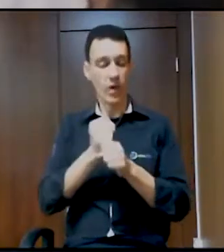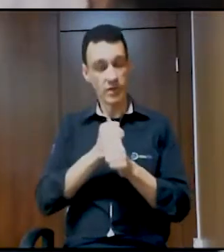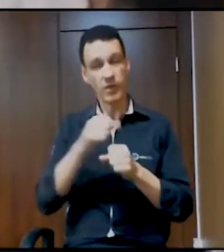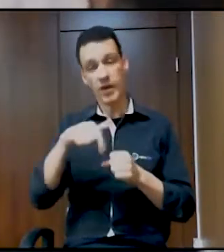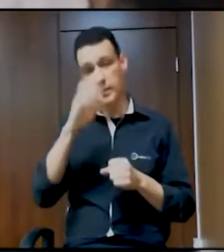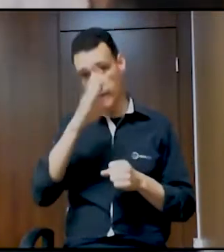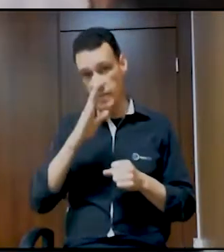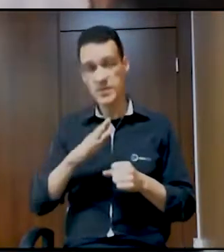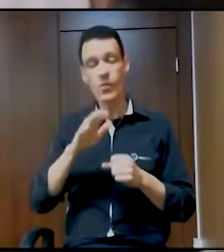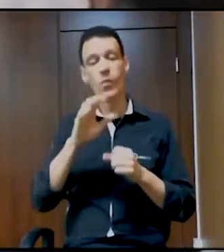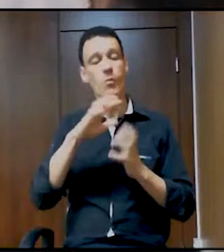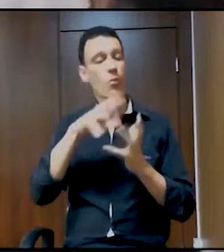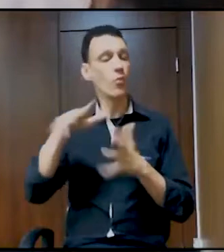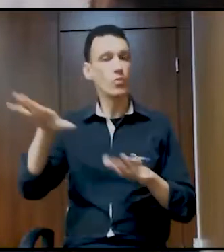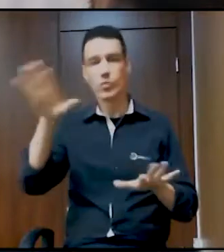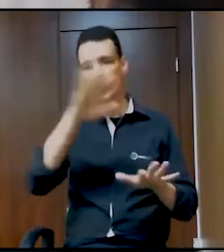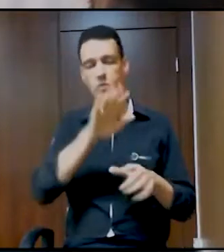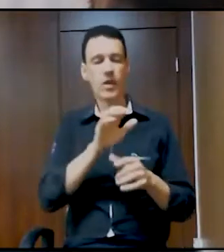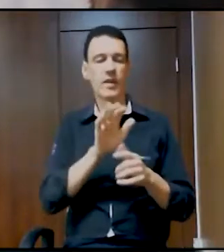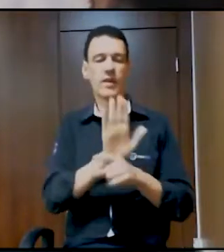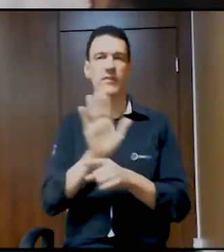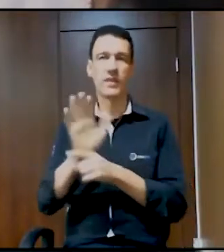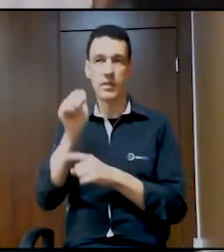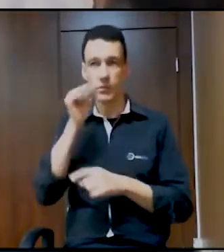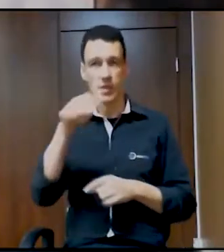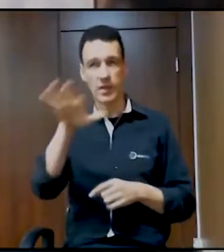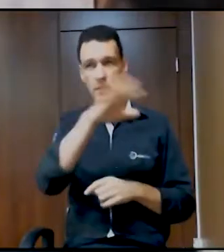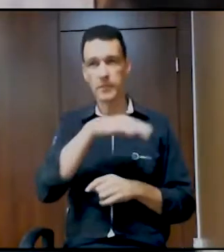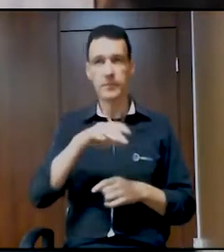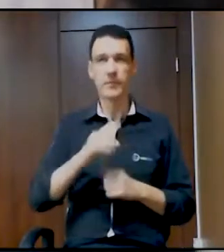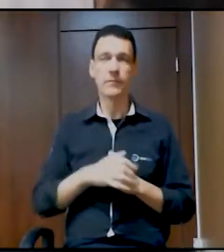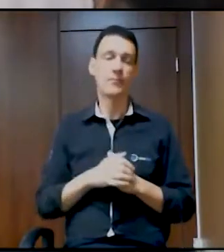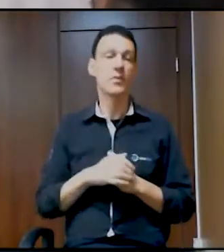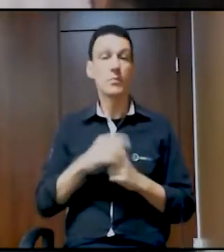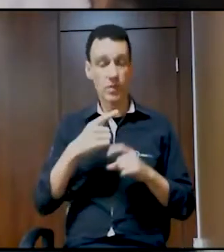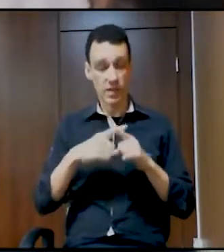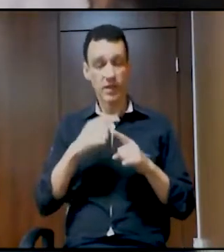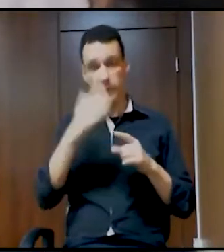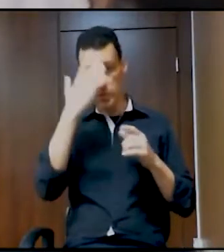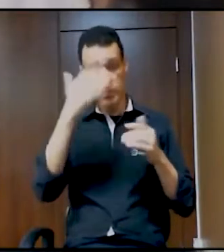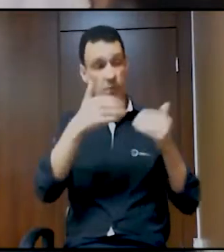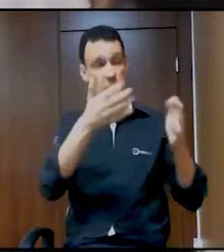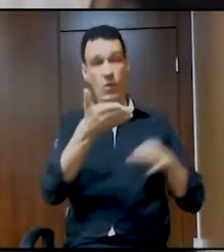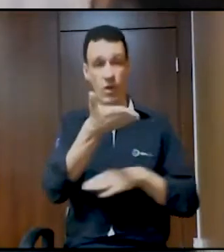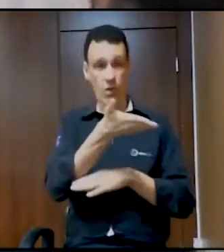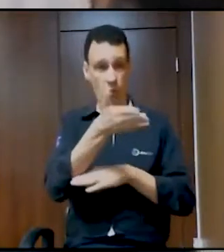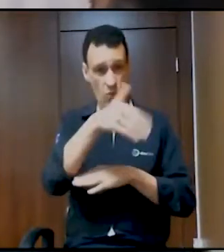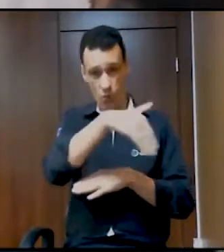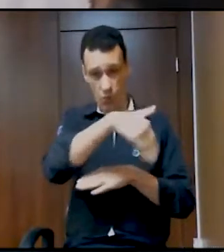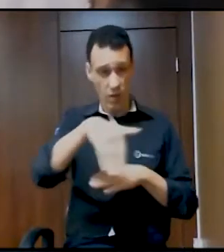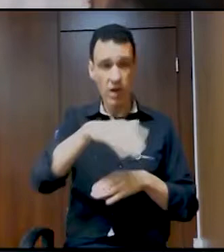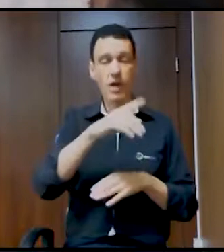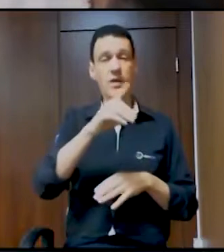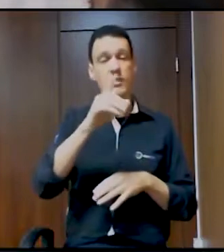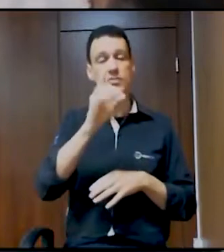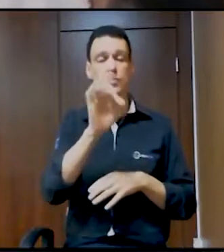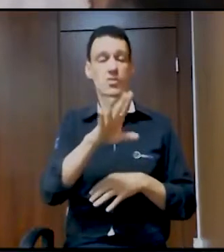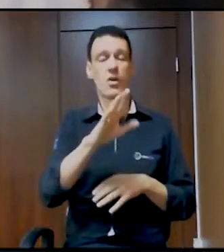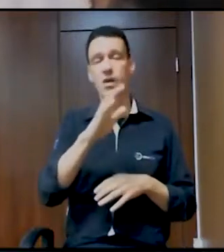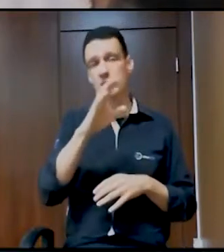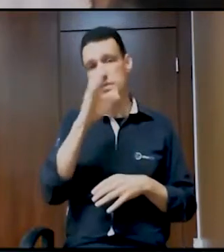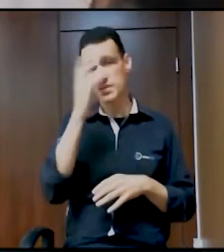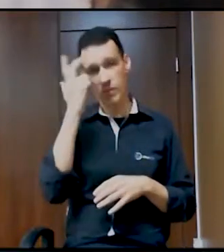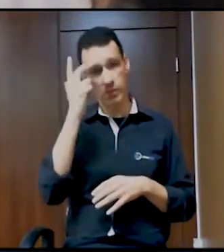mundo defendendo a mulher. Porque população de rua, para mim, é um fenômeno mundial. População de rua não tem só em São